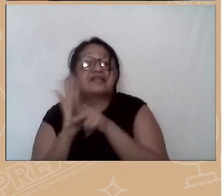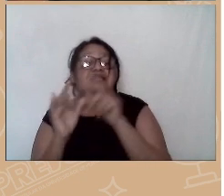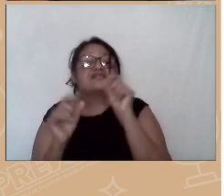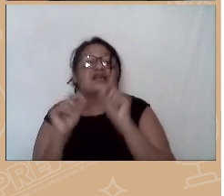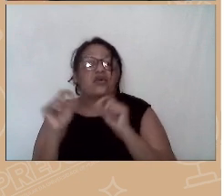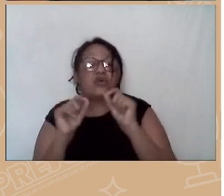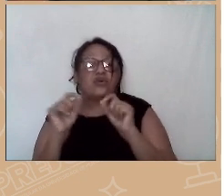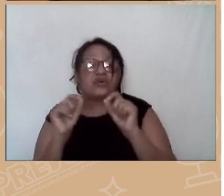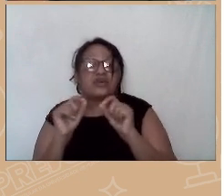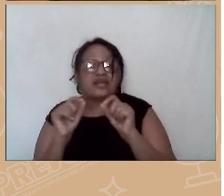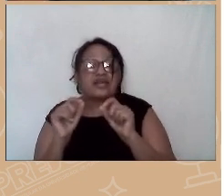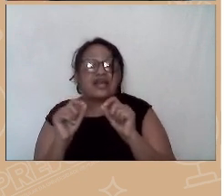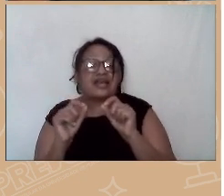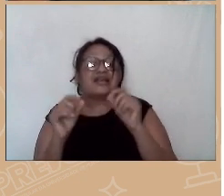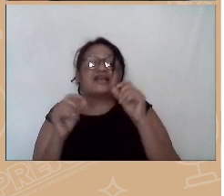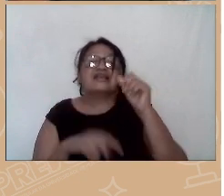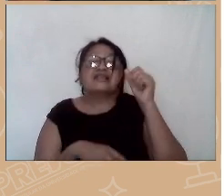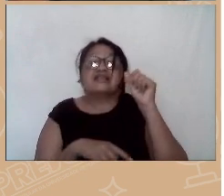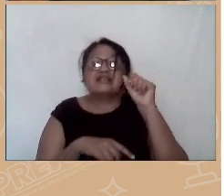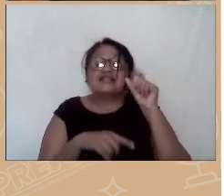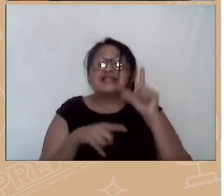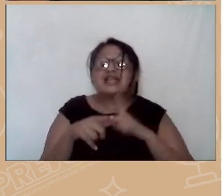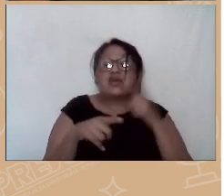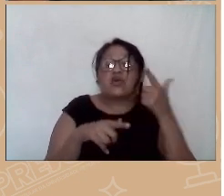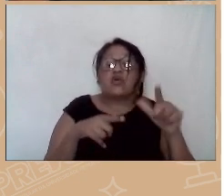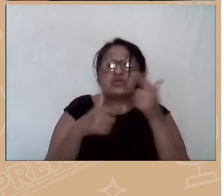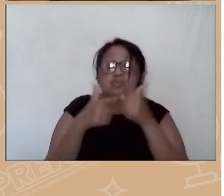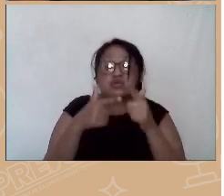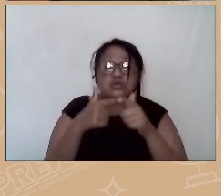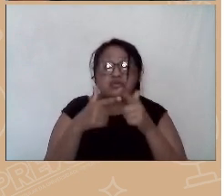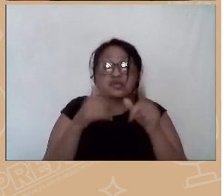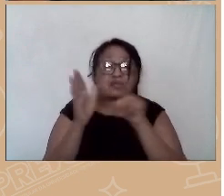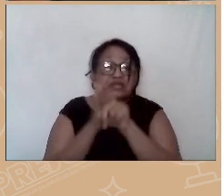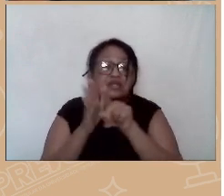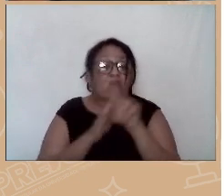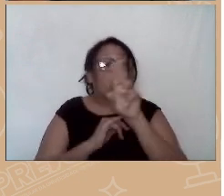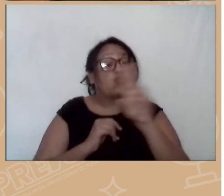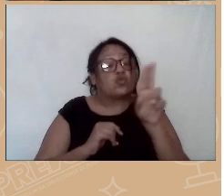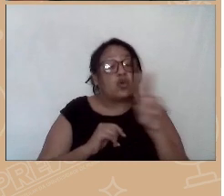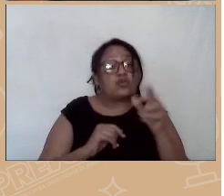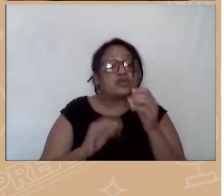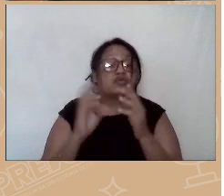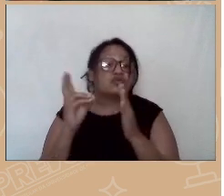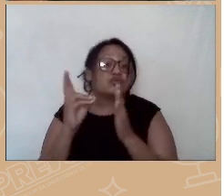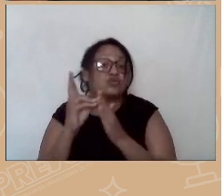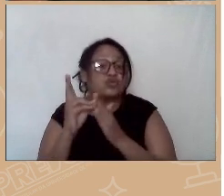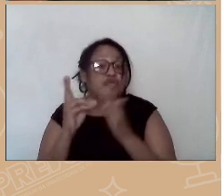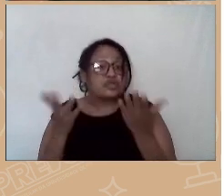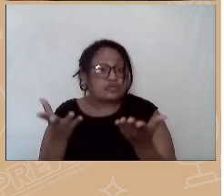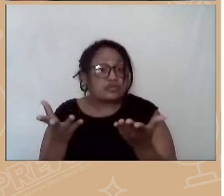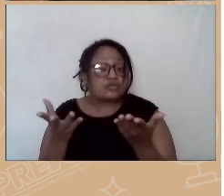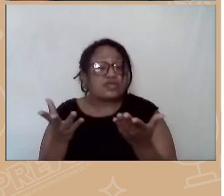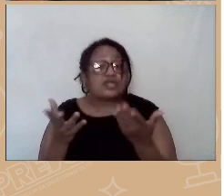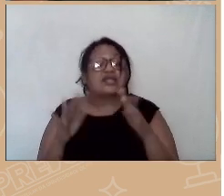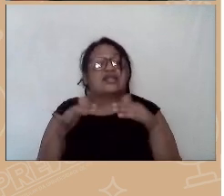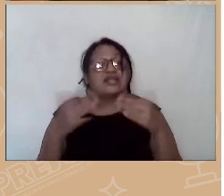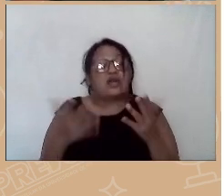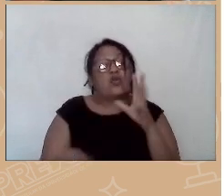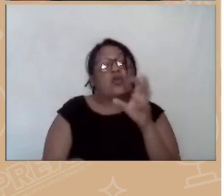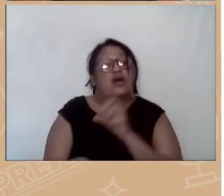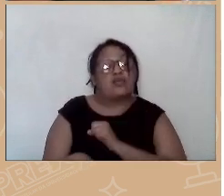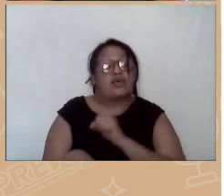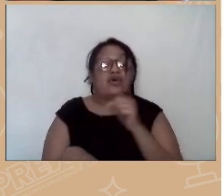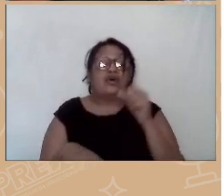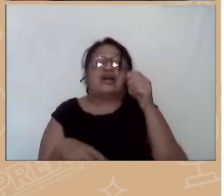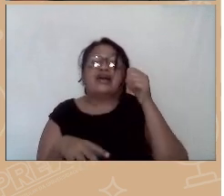também tem outros problemas nessa questão como por exemplo o nome do índio e a afirmativa de que o amor entre a